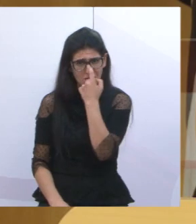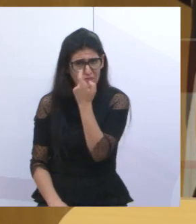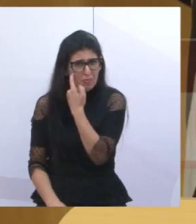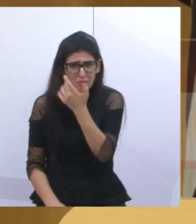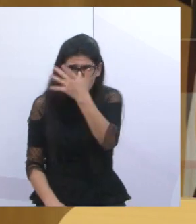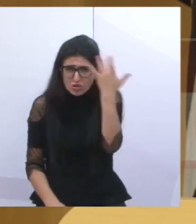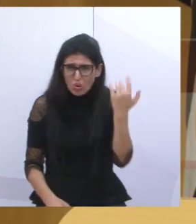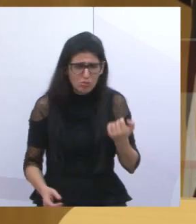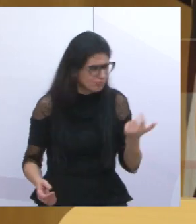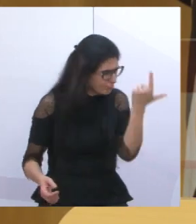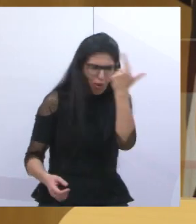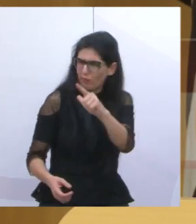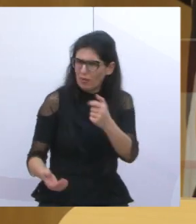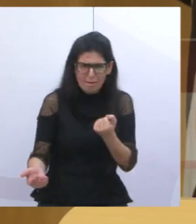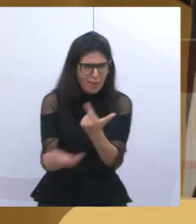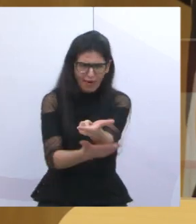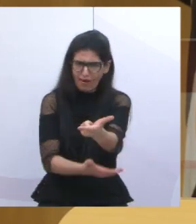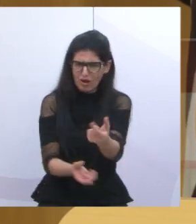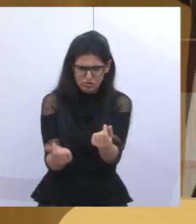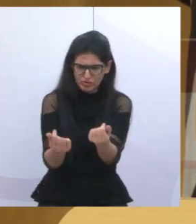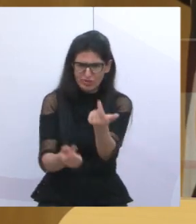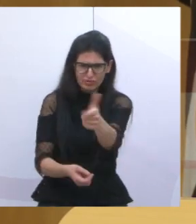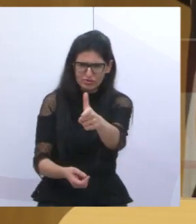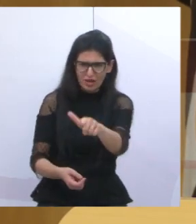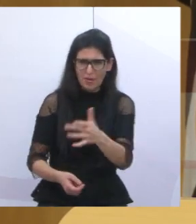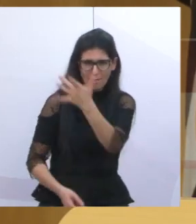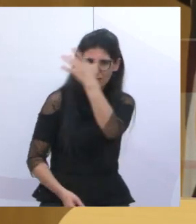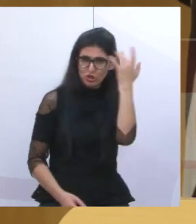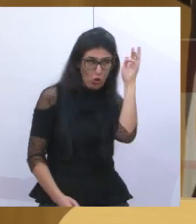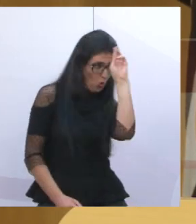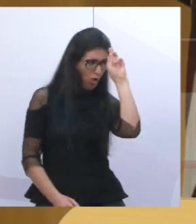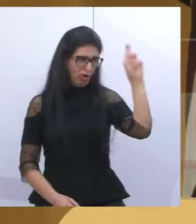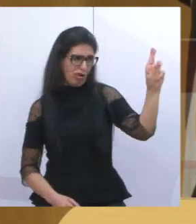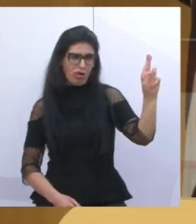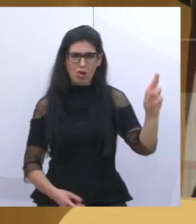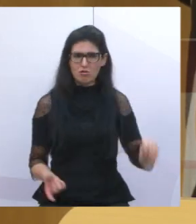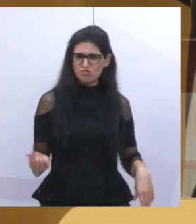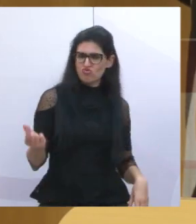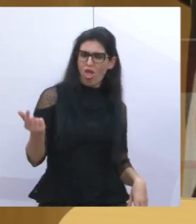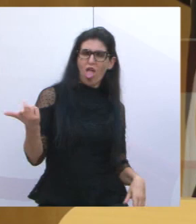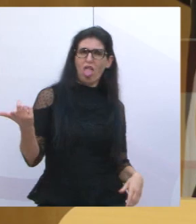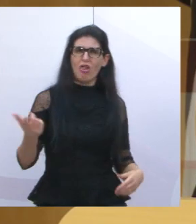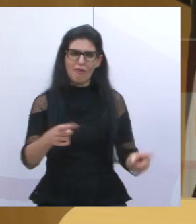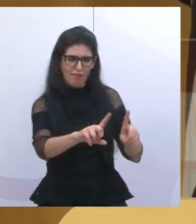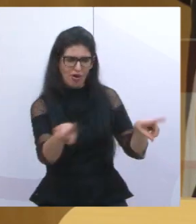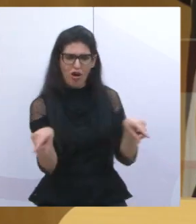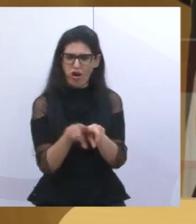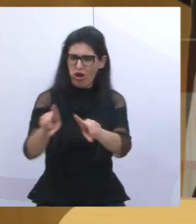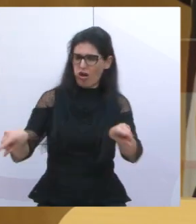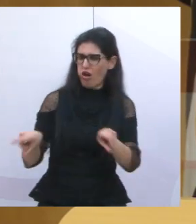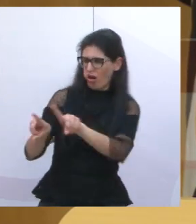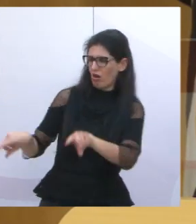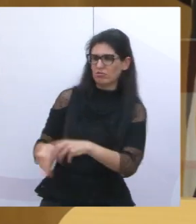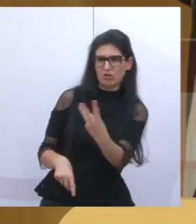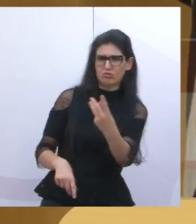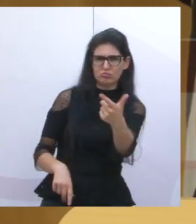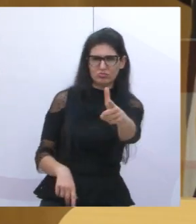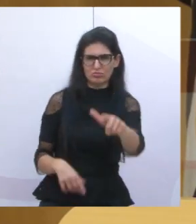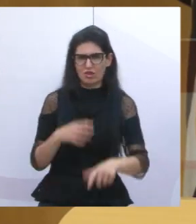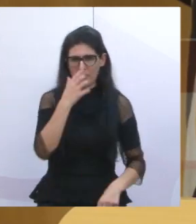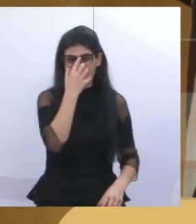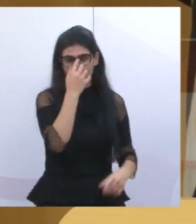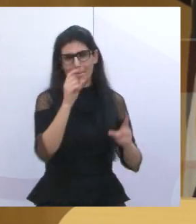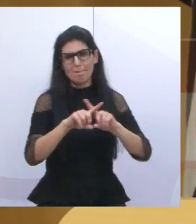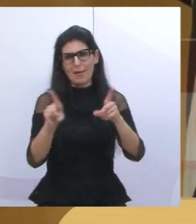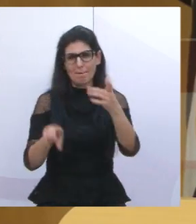não pode pagar. Lá não tem empresário, não tem 3 lotes. Agora, só que eles não estão dormindo à